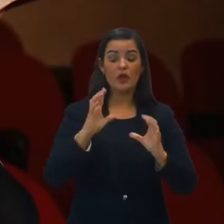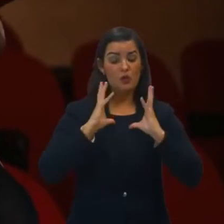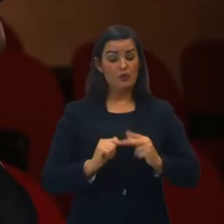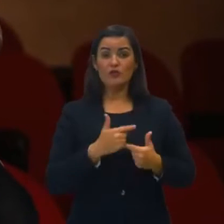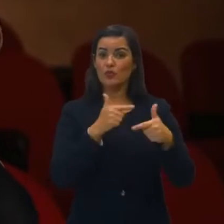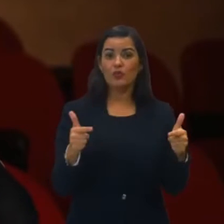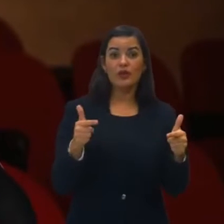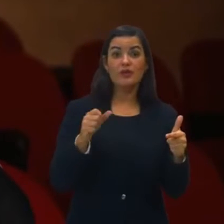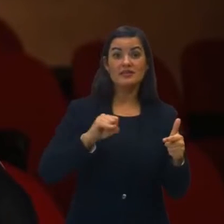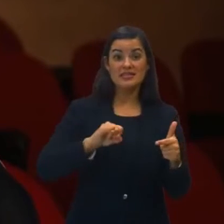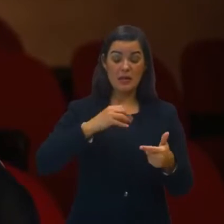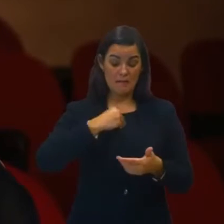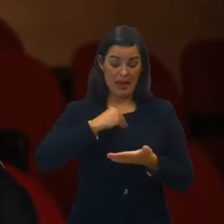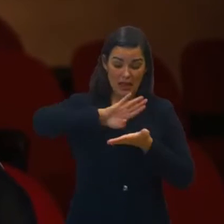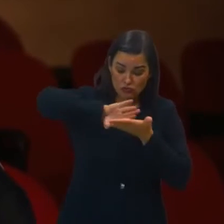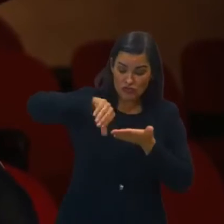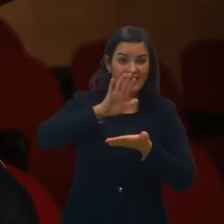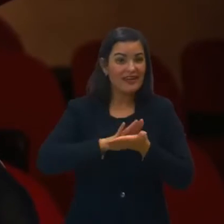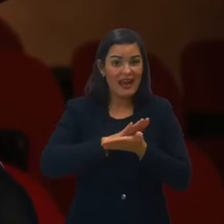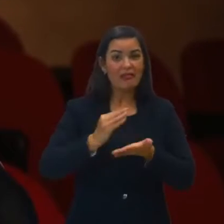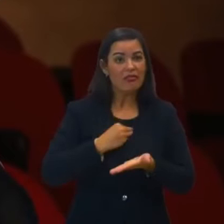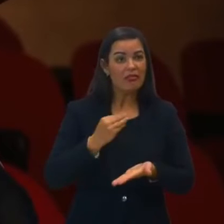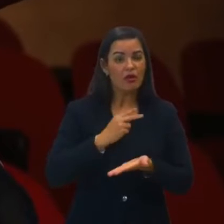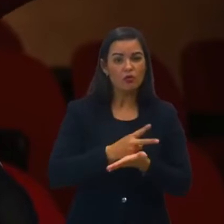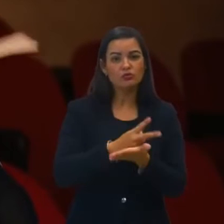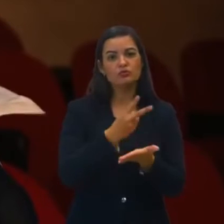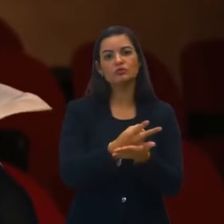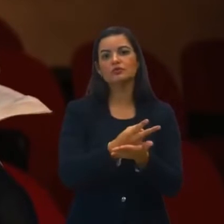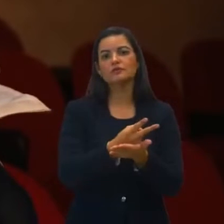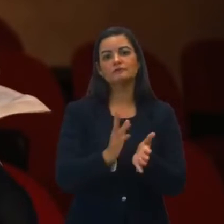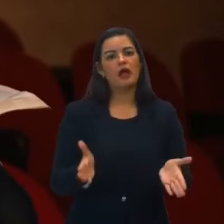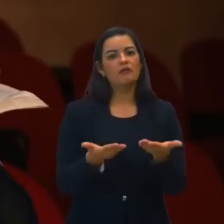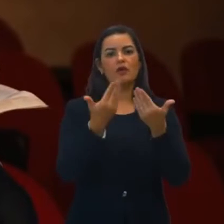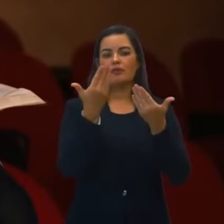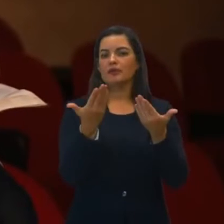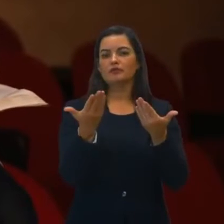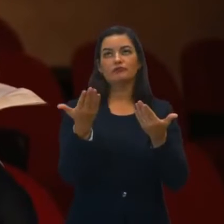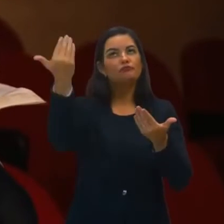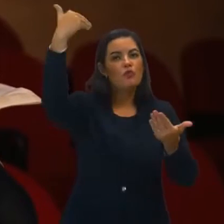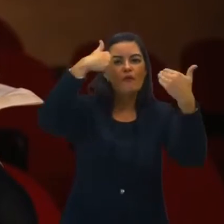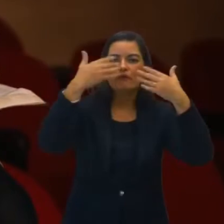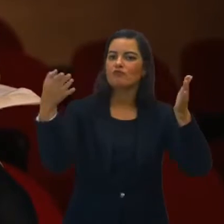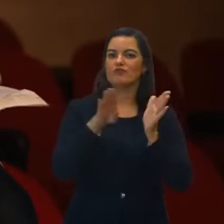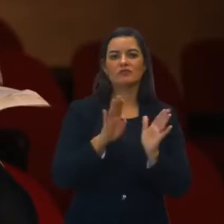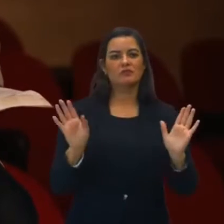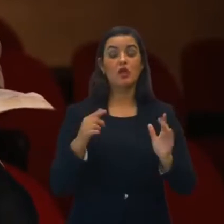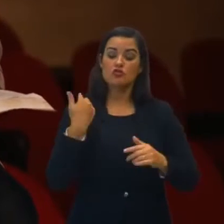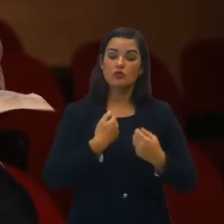retirar o pecado que nos intercepta na comunhão com Deus, não haverá avivamento. Nós precisamos do Espírito